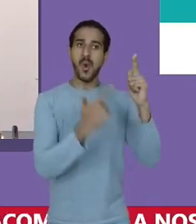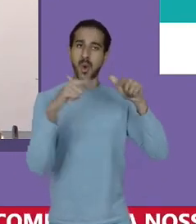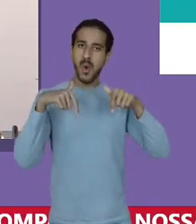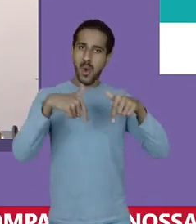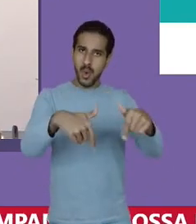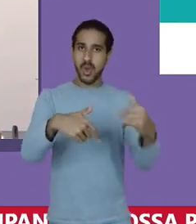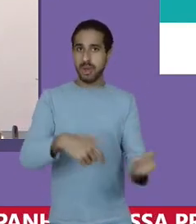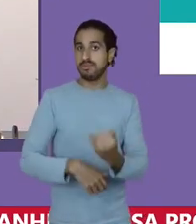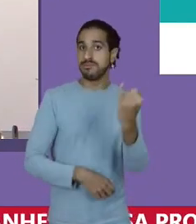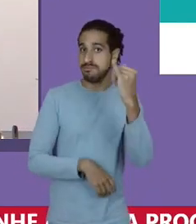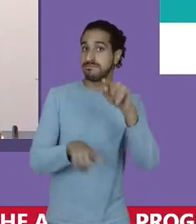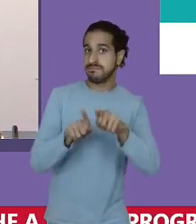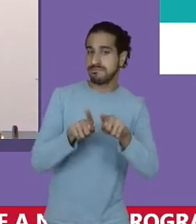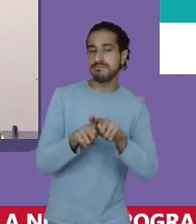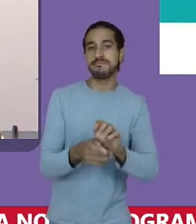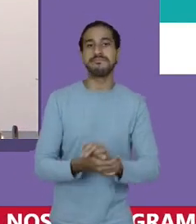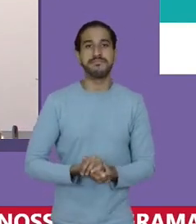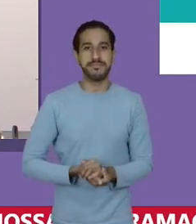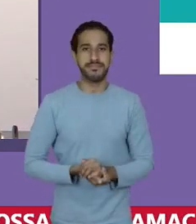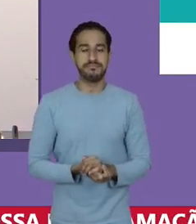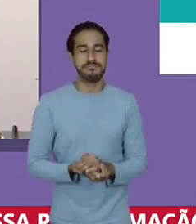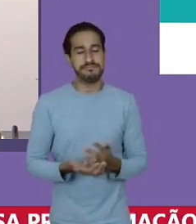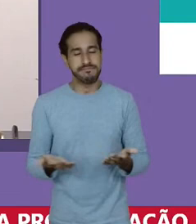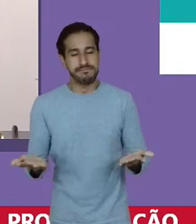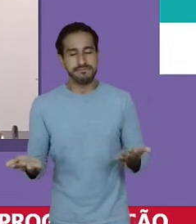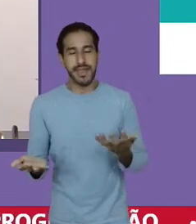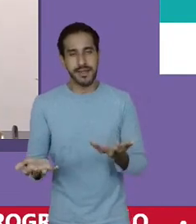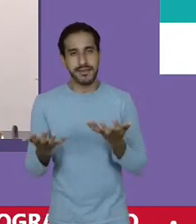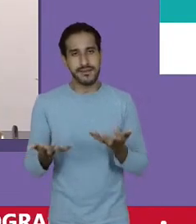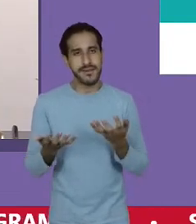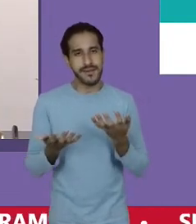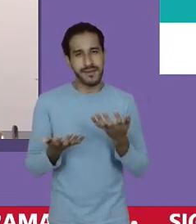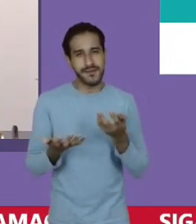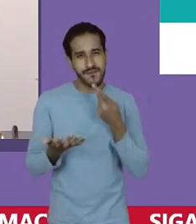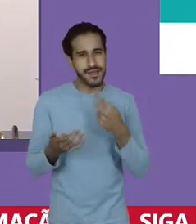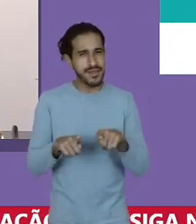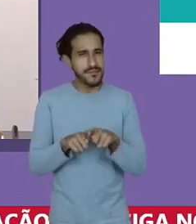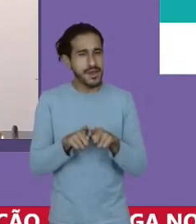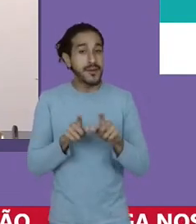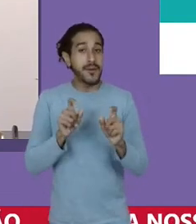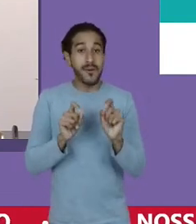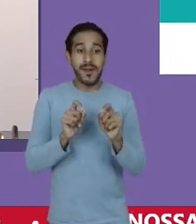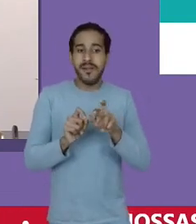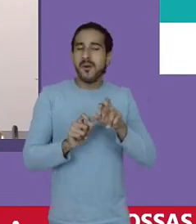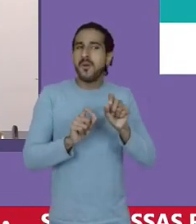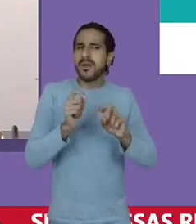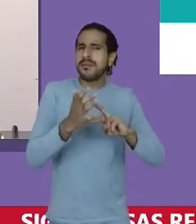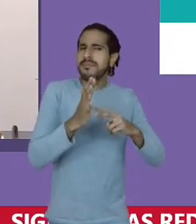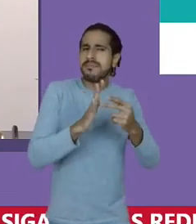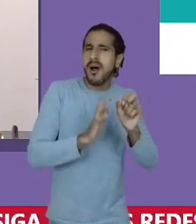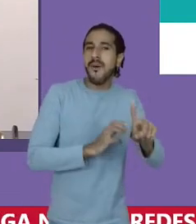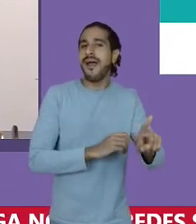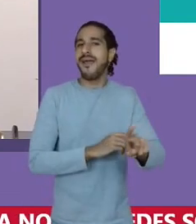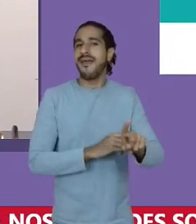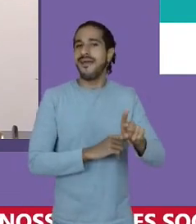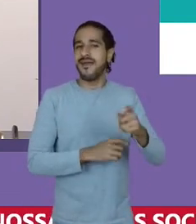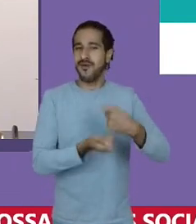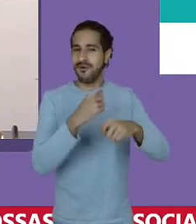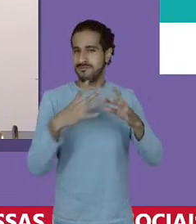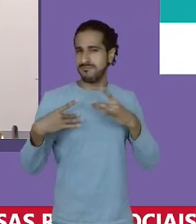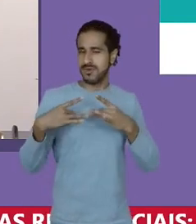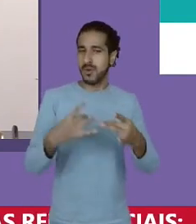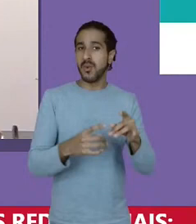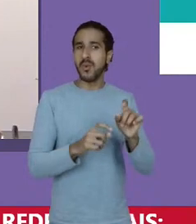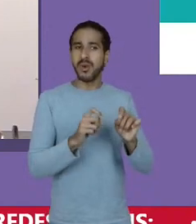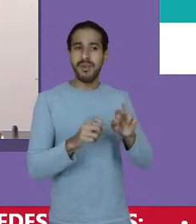lutas fundamentais. Bem, eu gosto de falar sempre também o que não é economia solidária. Por que eu gosto de